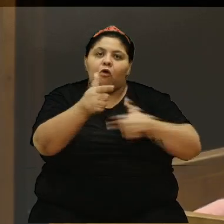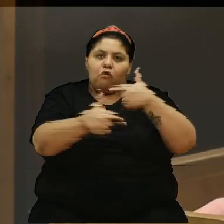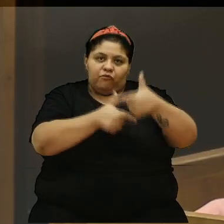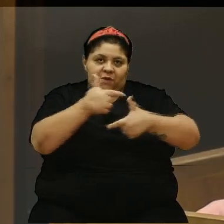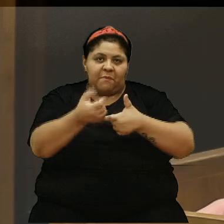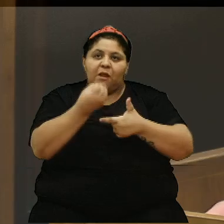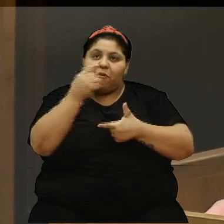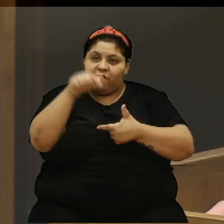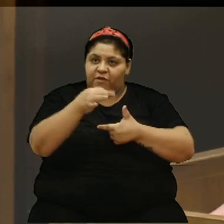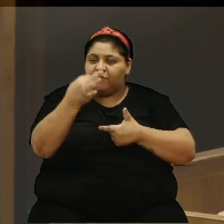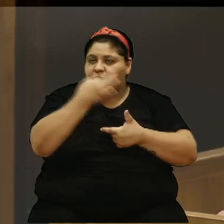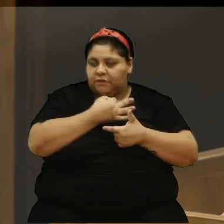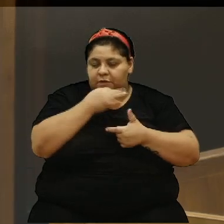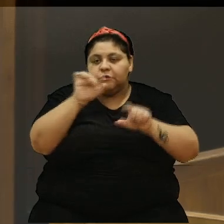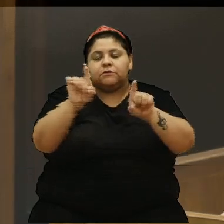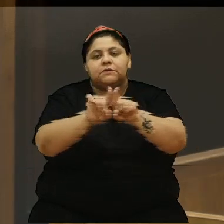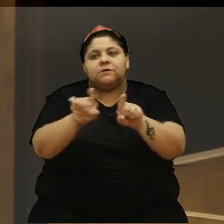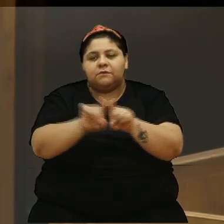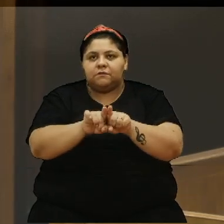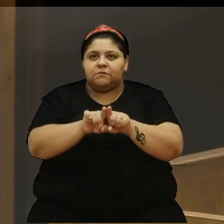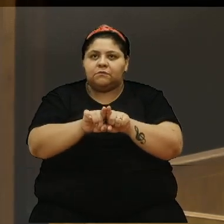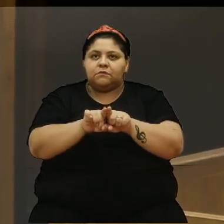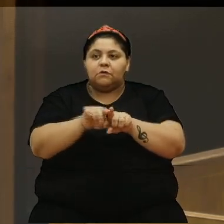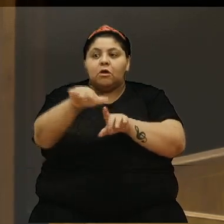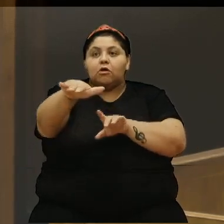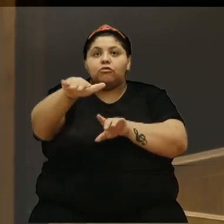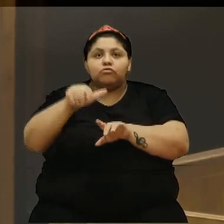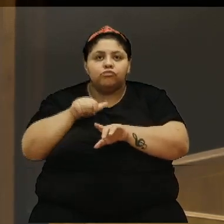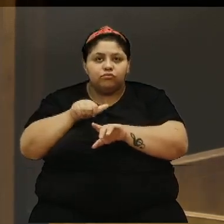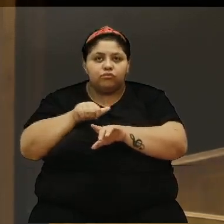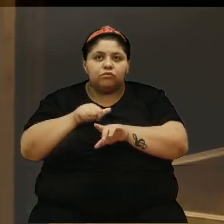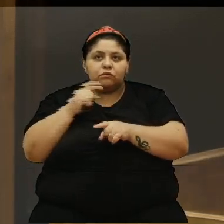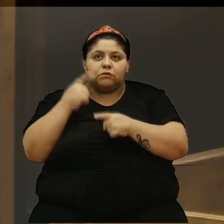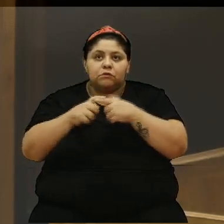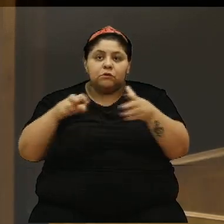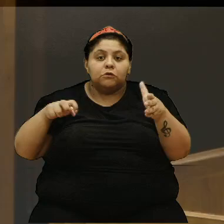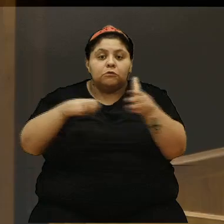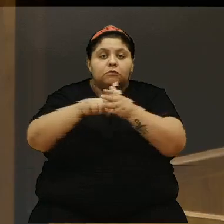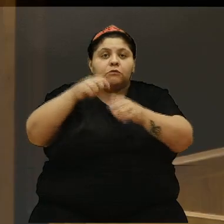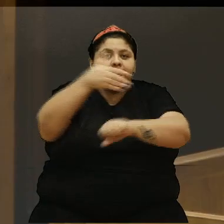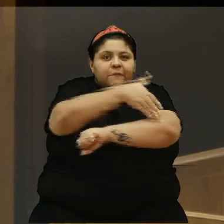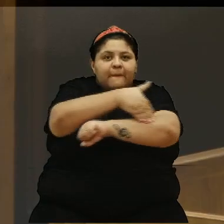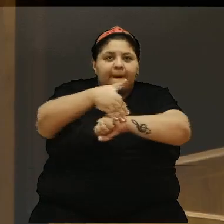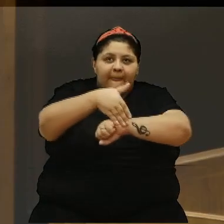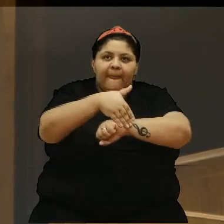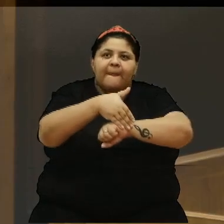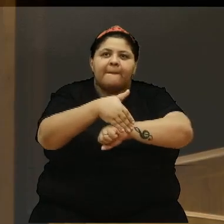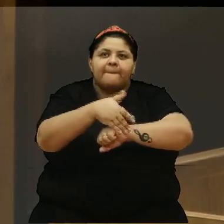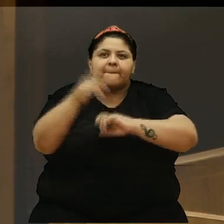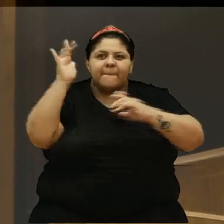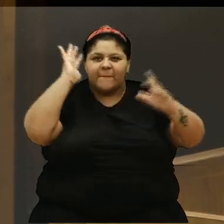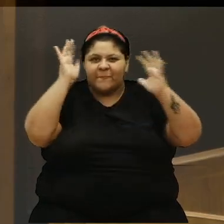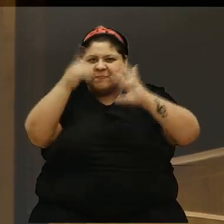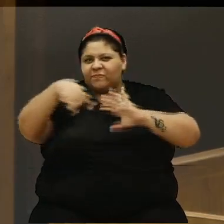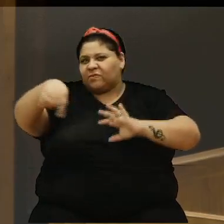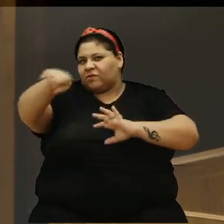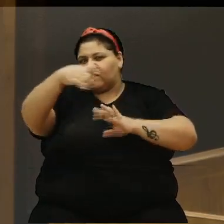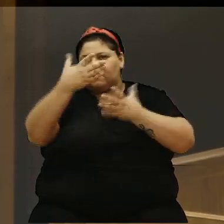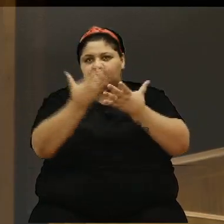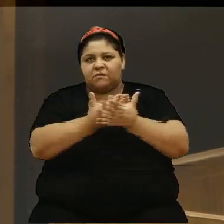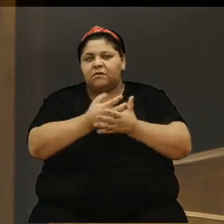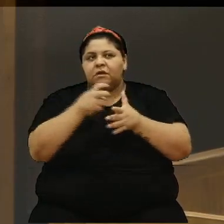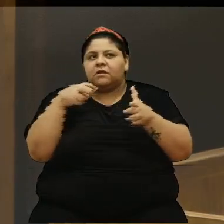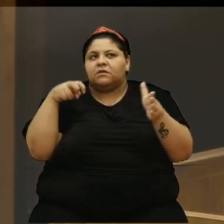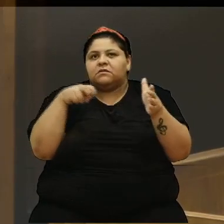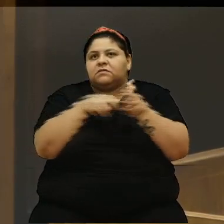sucedida, nós temos também o socorro por ocasião de acidentes em estradas, em rodovias. Imaginemos nós uma situação de